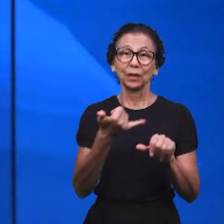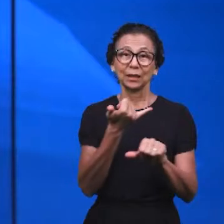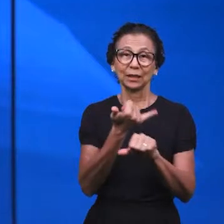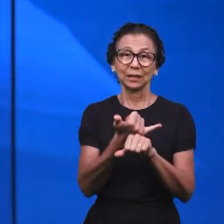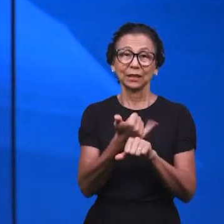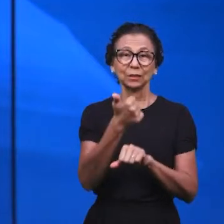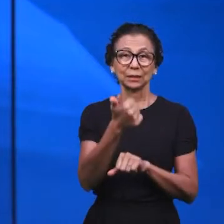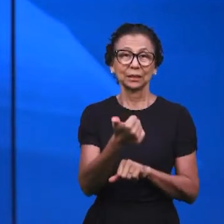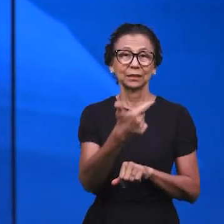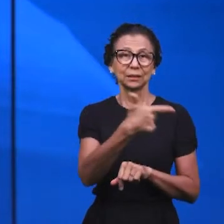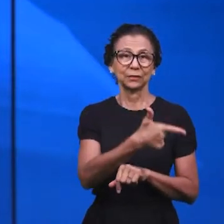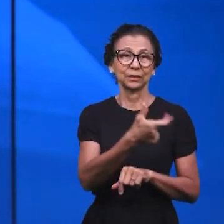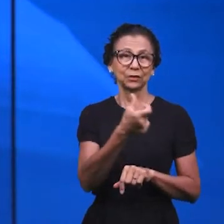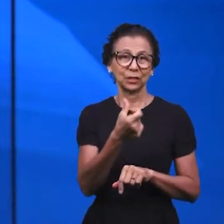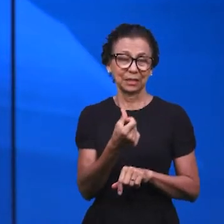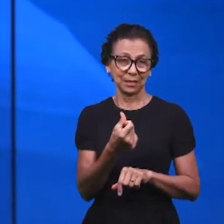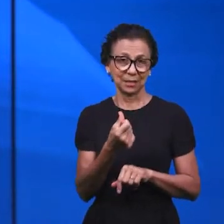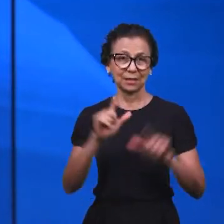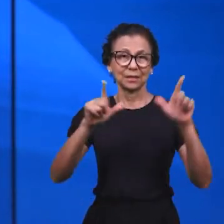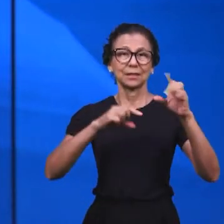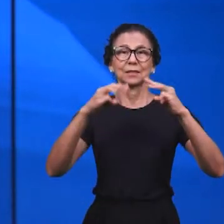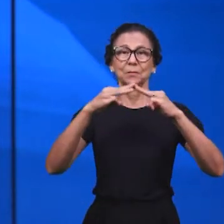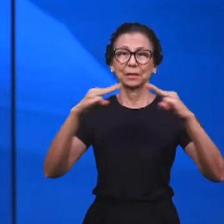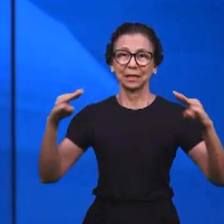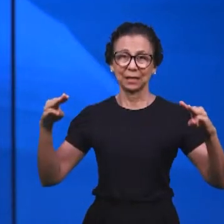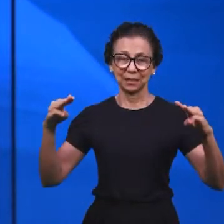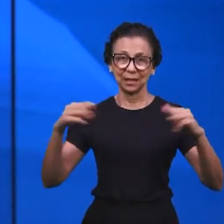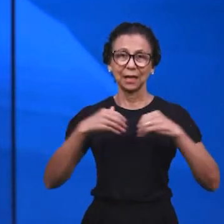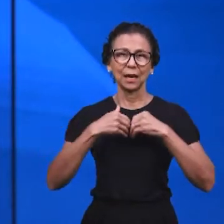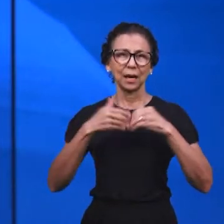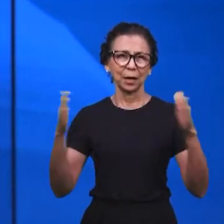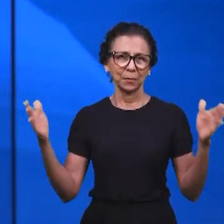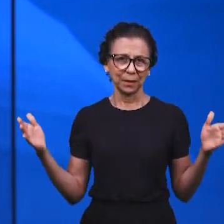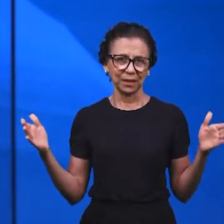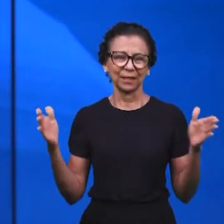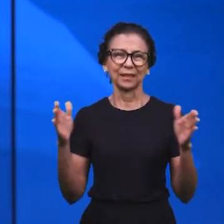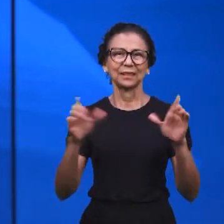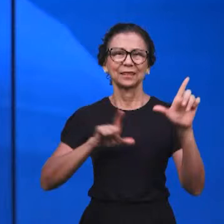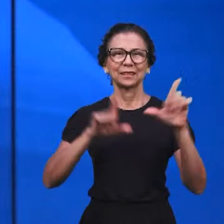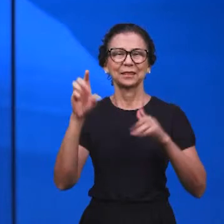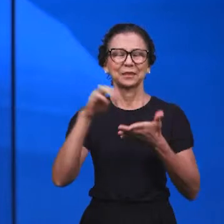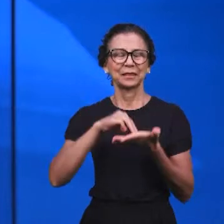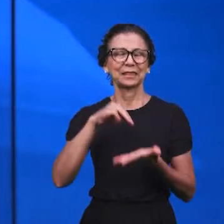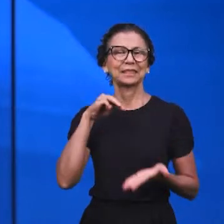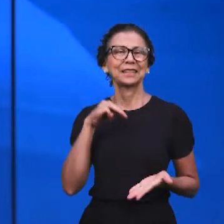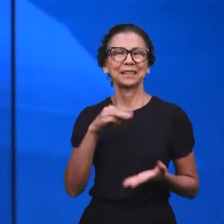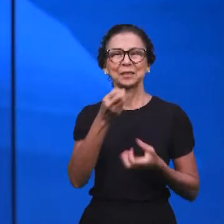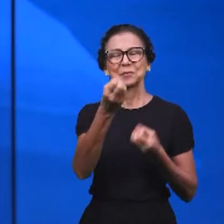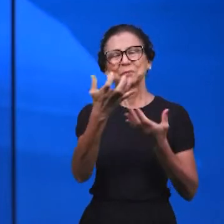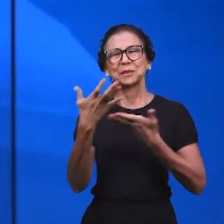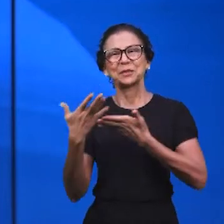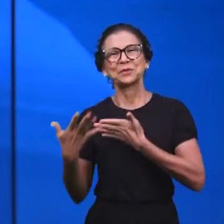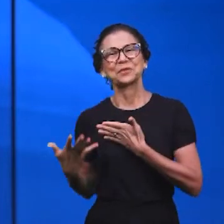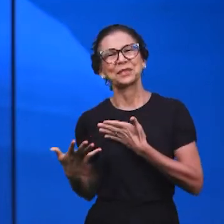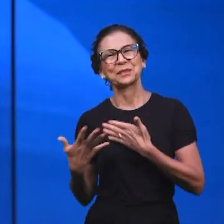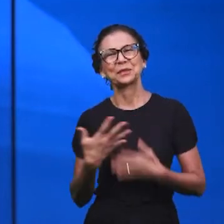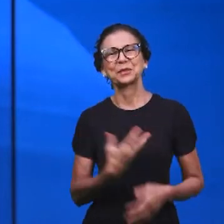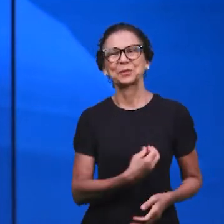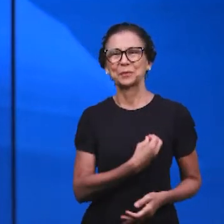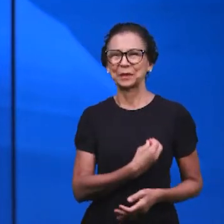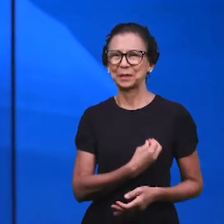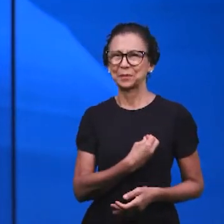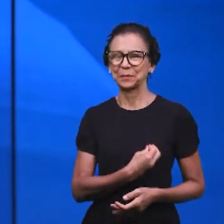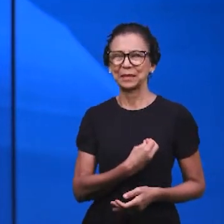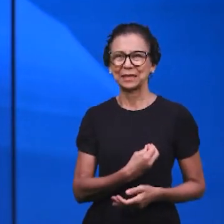126 de TV aberta, da TV Manaim, que é a TV aberta da Igreja Cristã Maranata. Seja muito bem-vindo na sua